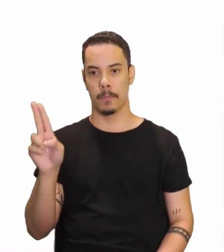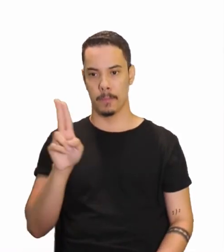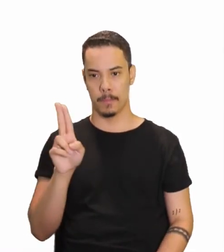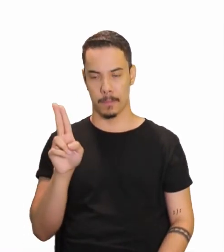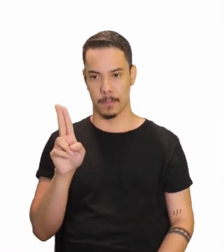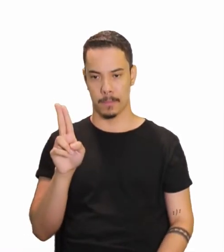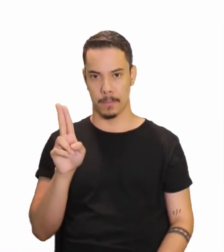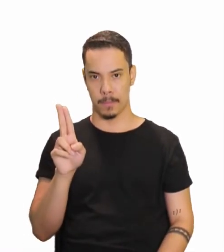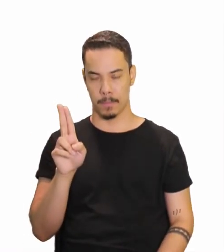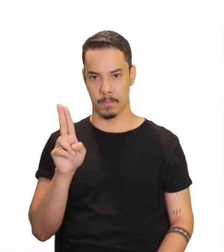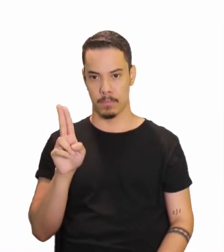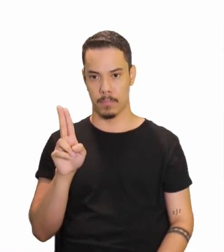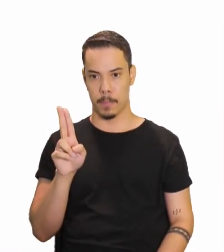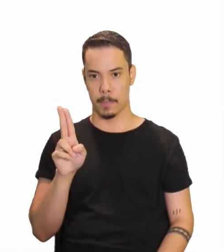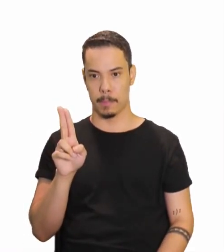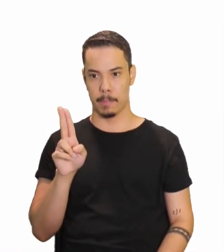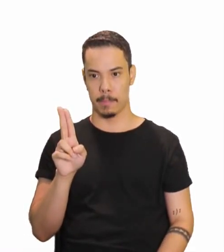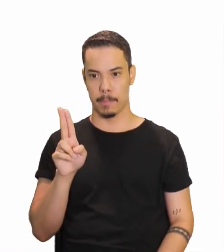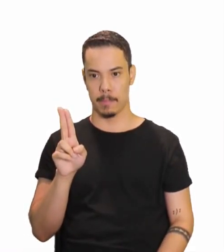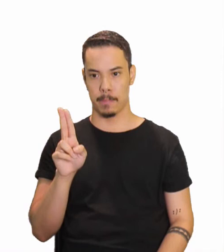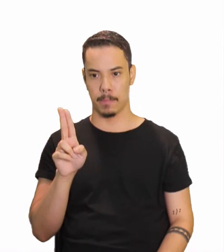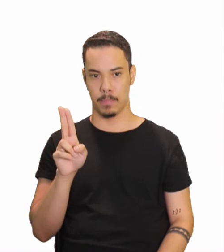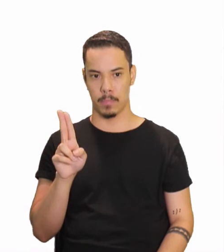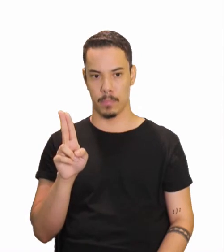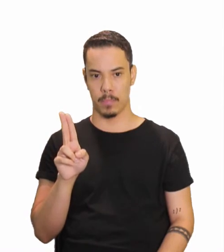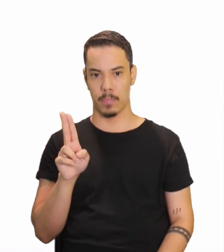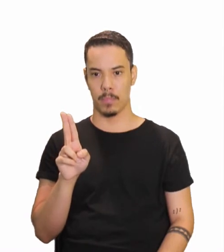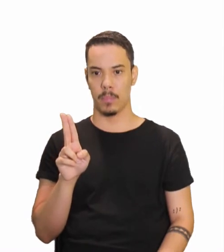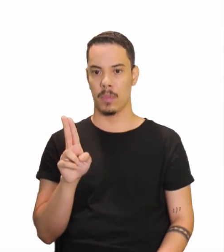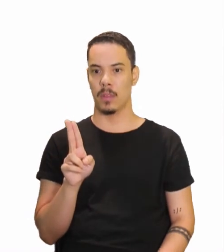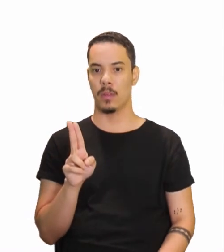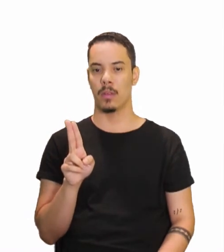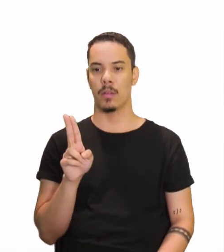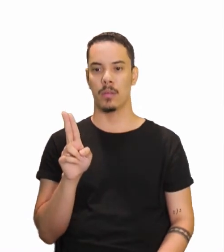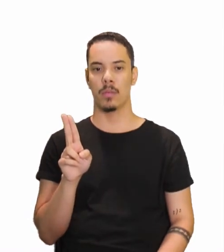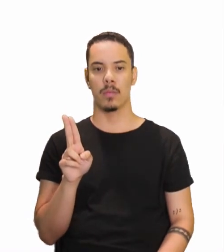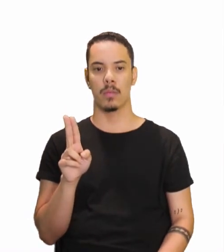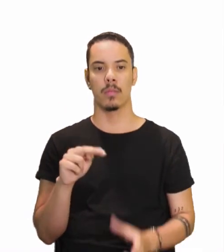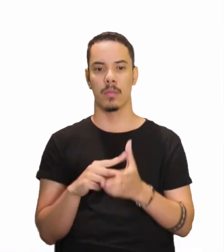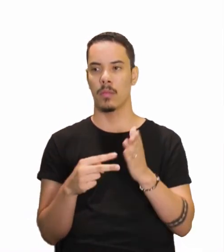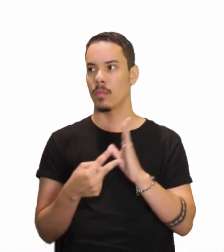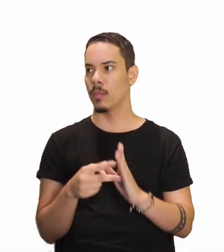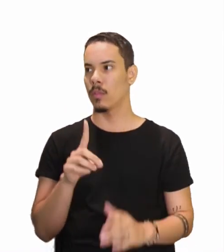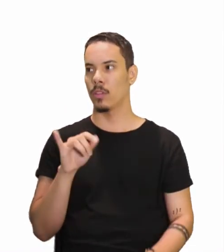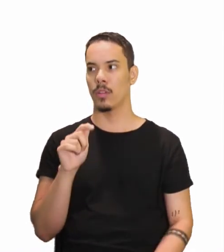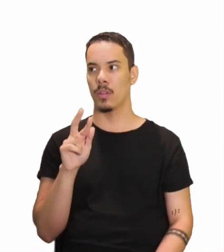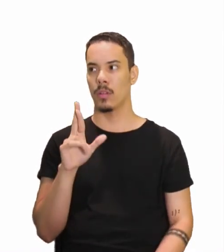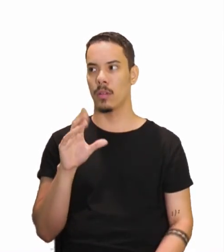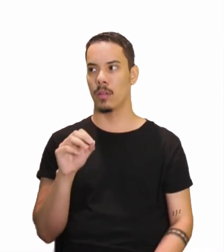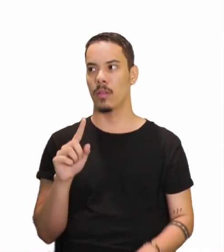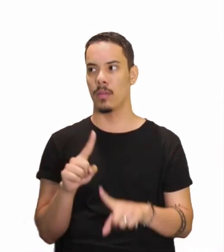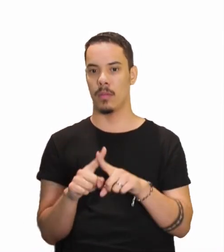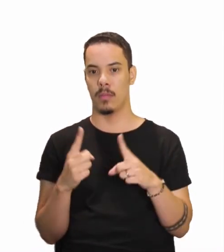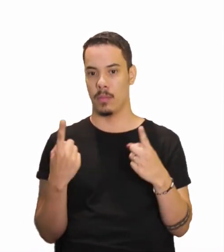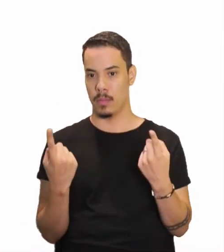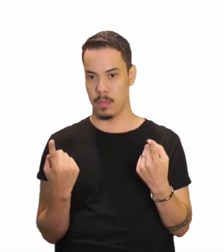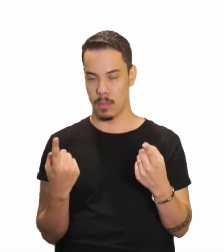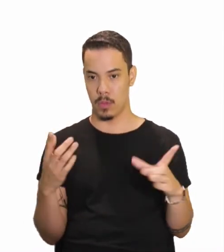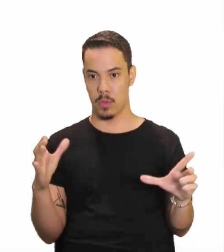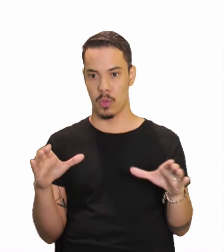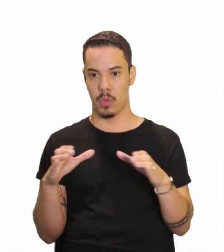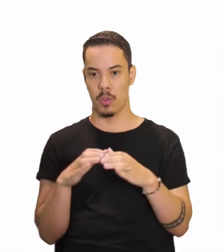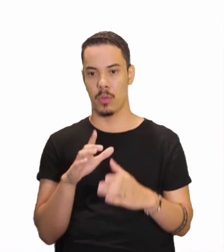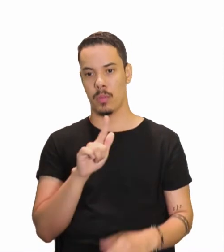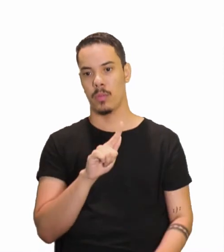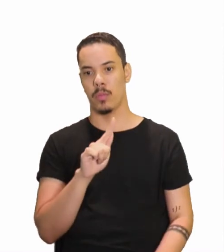U, olha só, não for pronunciado, ele não será dígrafo. Mas, olha só, os grupos